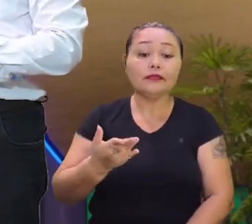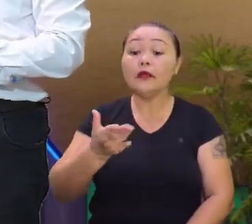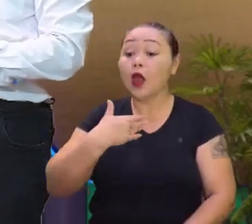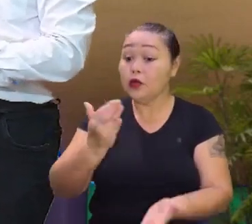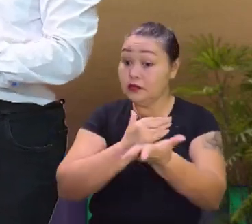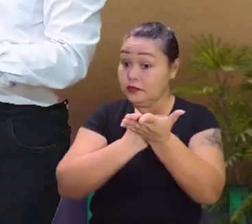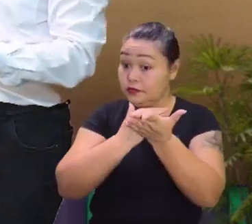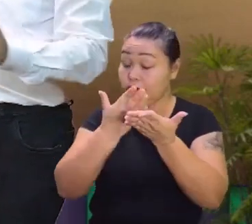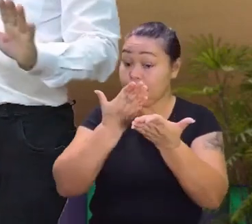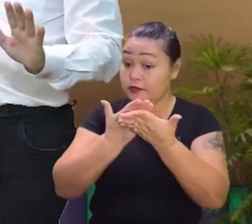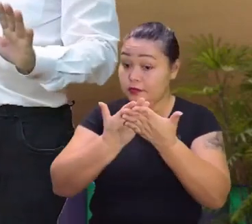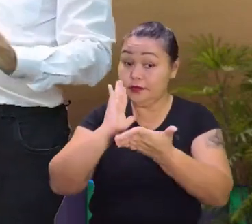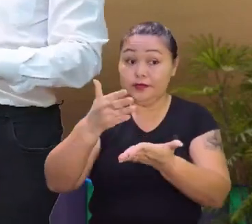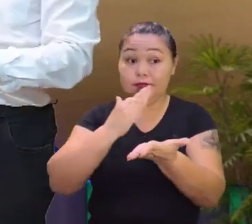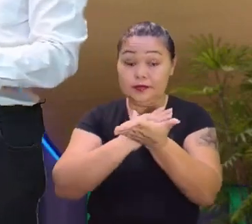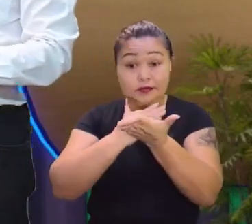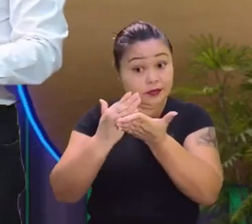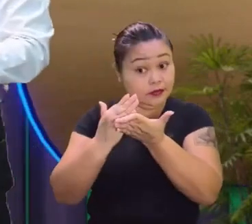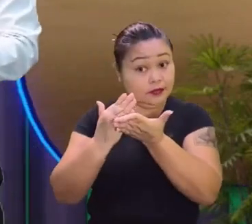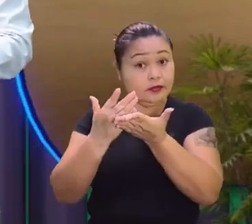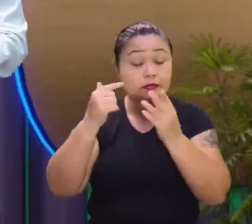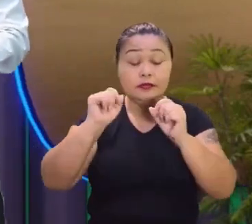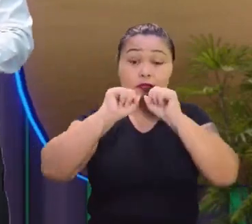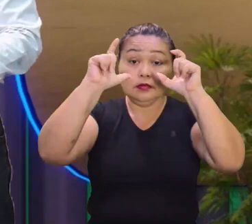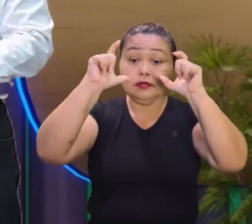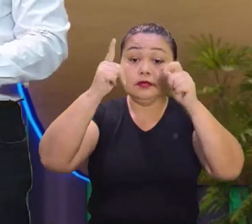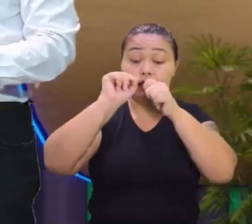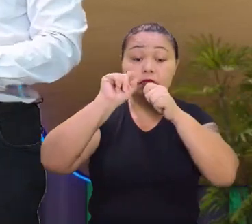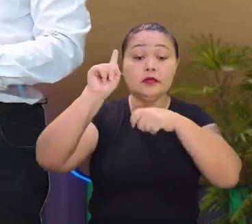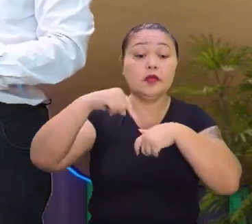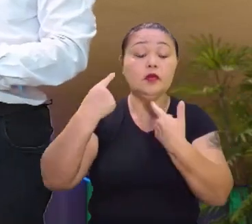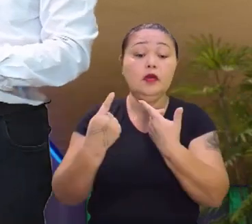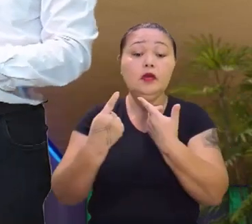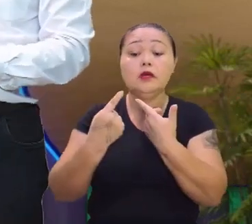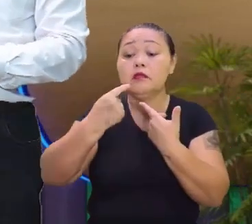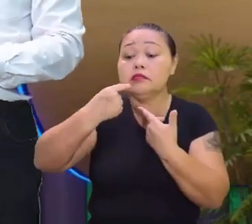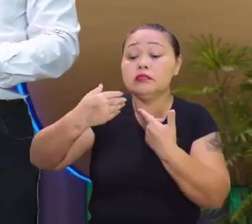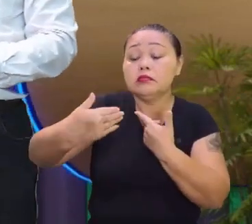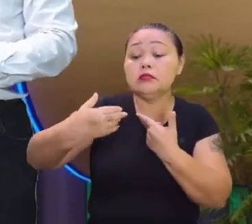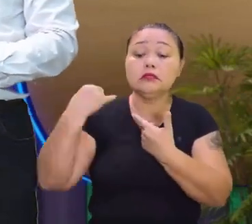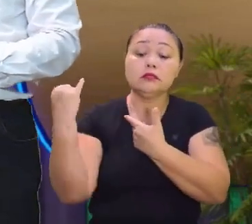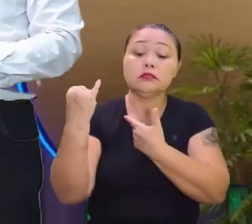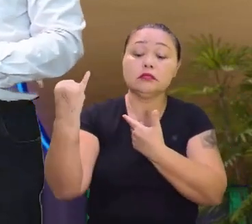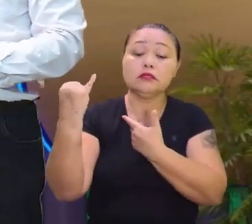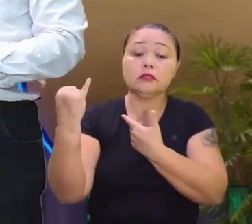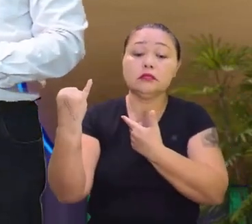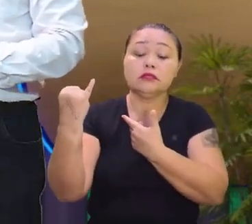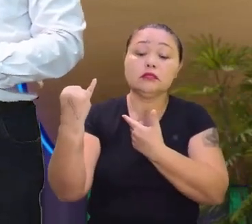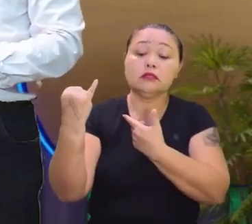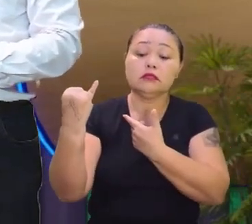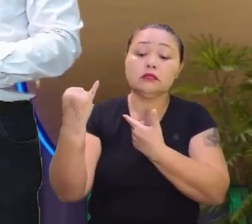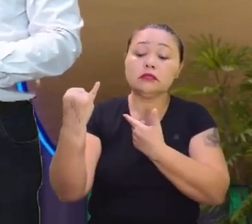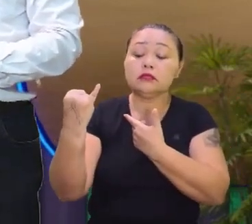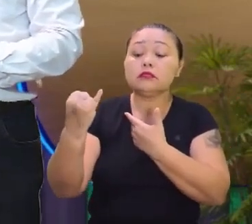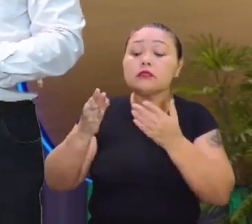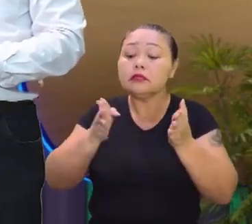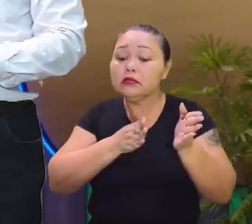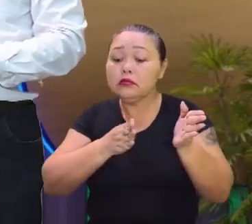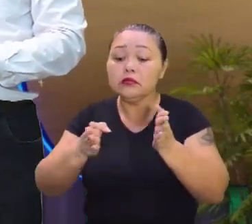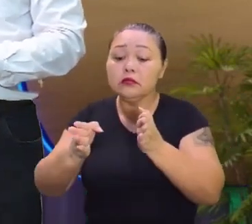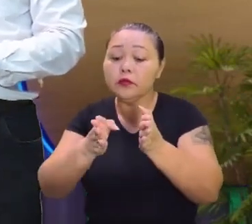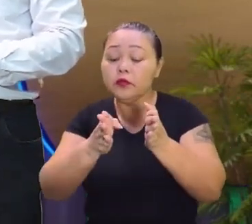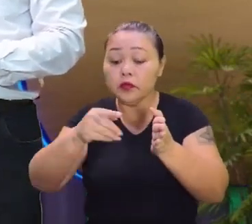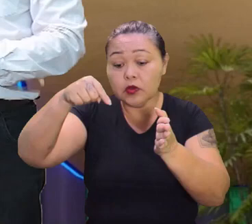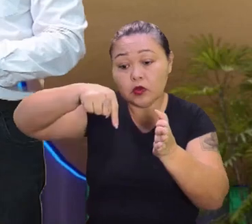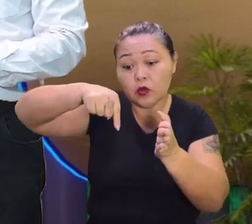nossa aula já começou, a gente está falando aqui é aula, então preste atenção, o professor Jorge falou há pouco sobre essa importância deste rio, muitas